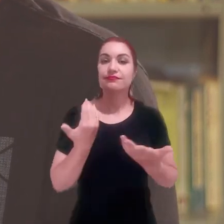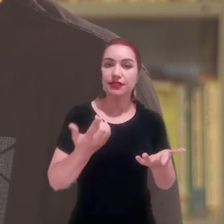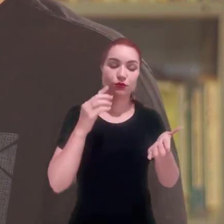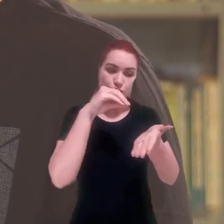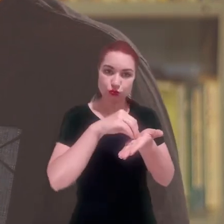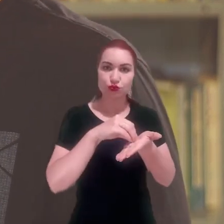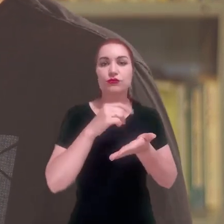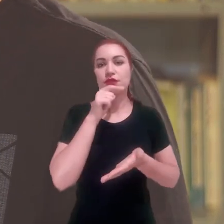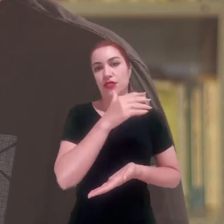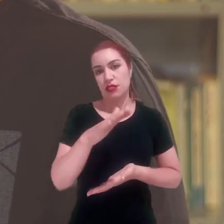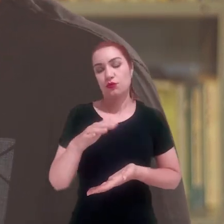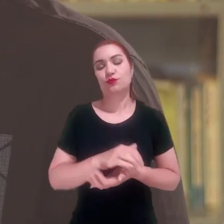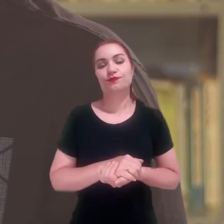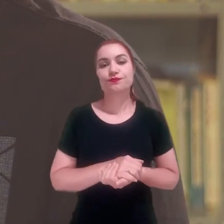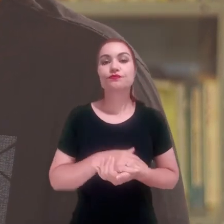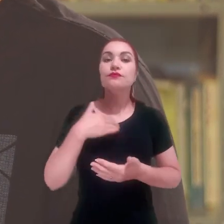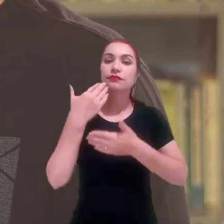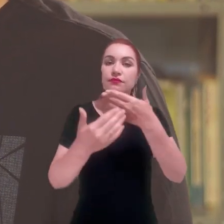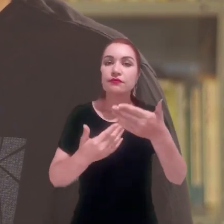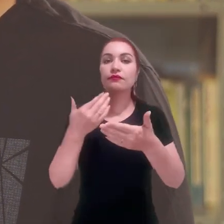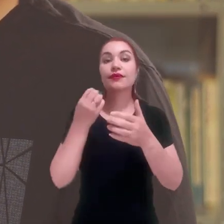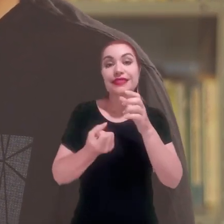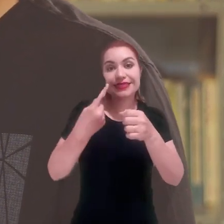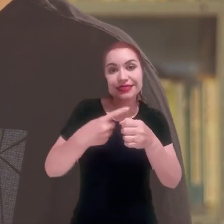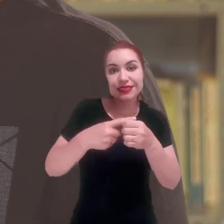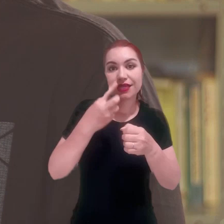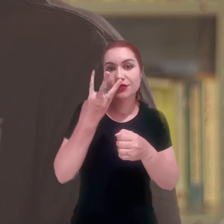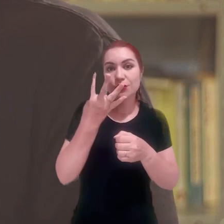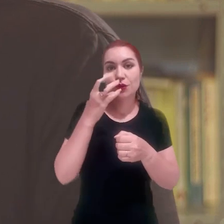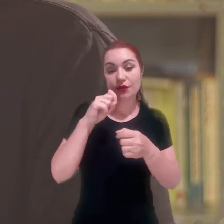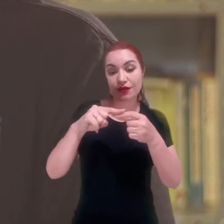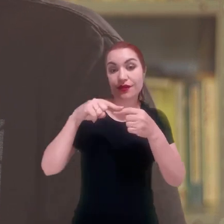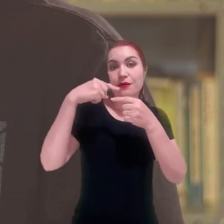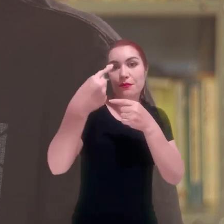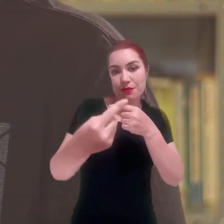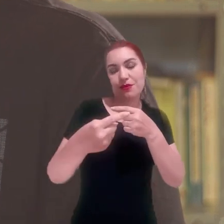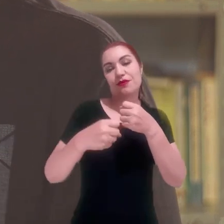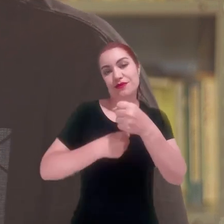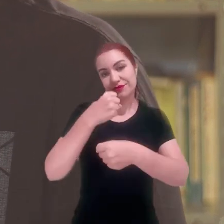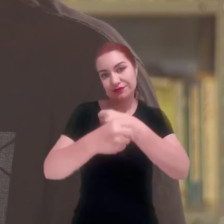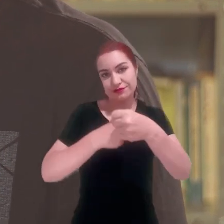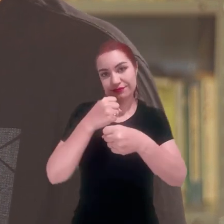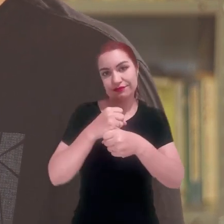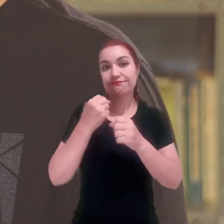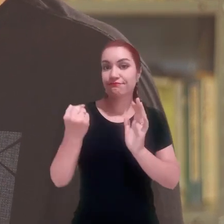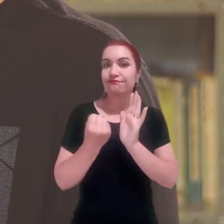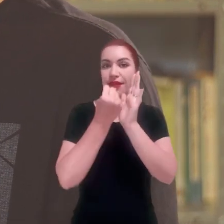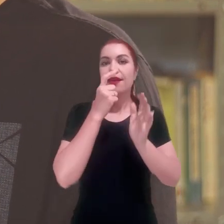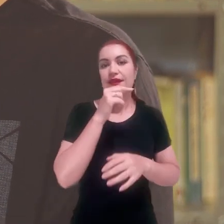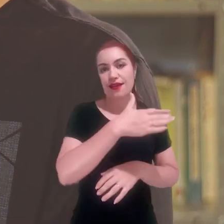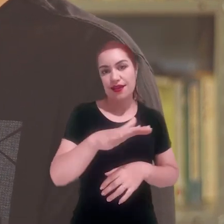Rio São Cepé. A cidade, a vila de São Cepé, ela surge apenas 40 anos depois disso, desse mapa, né, desse